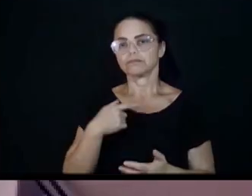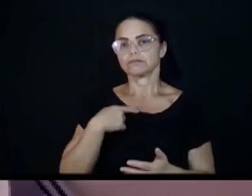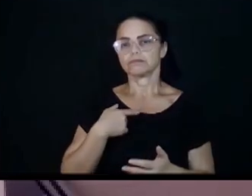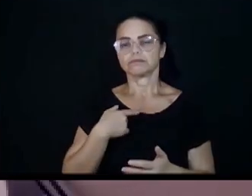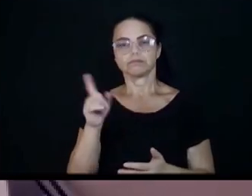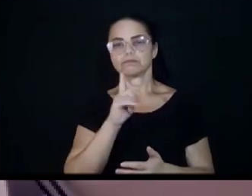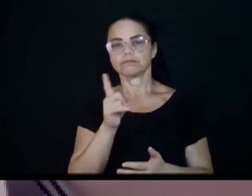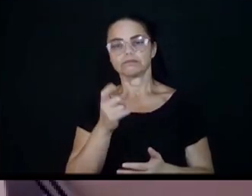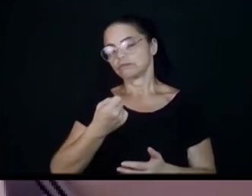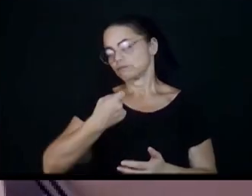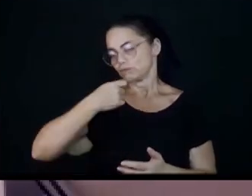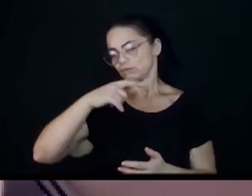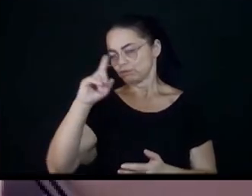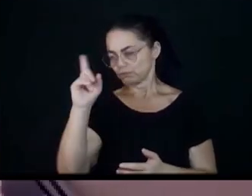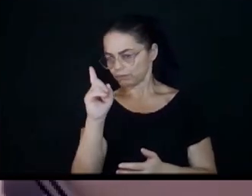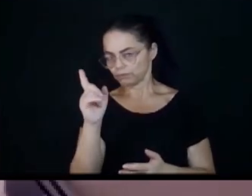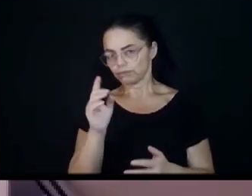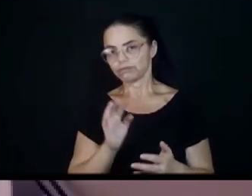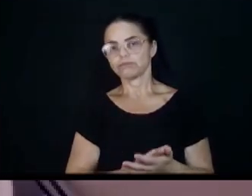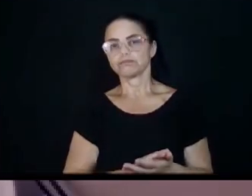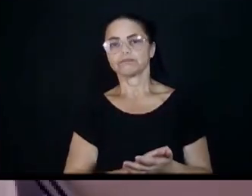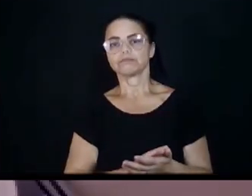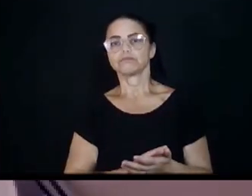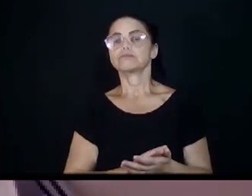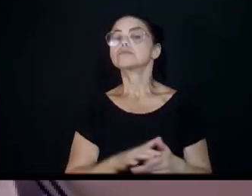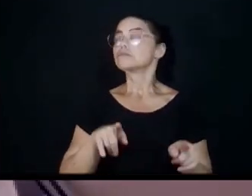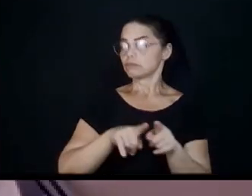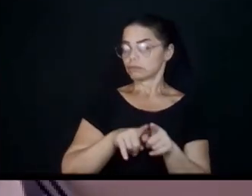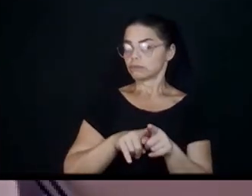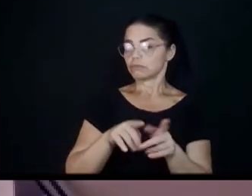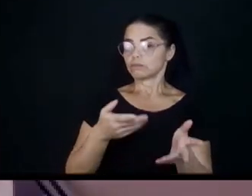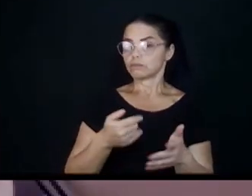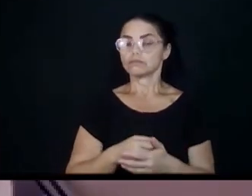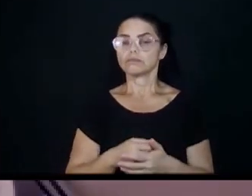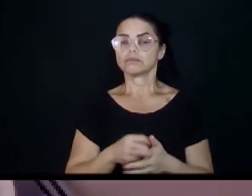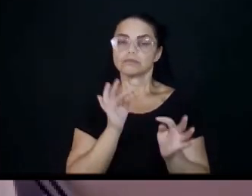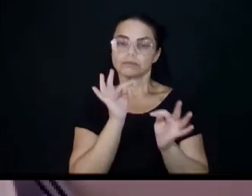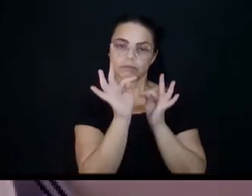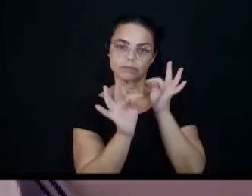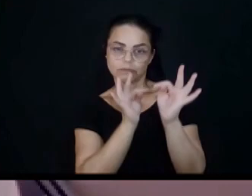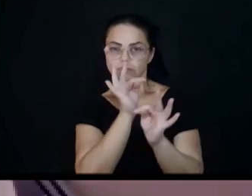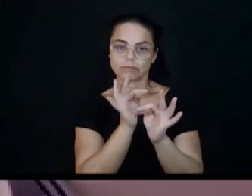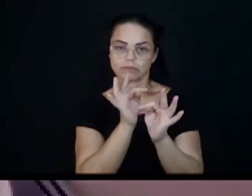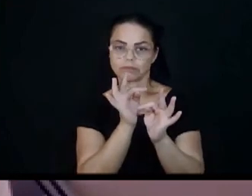farmacológicas e farmacológicas. O tratamento não farmacológico,